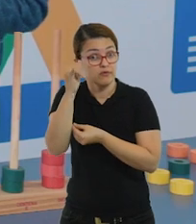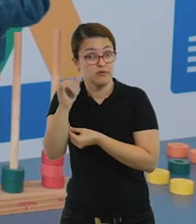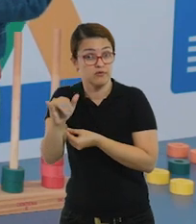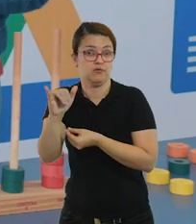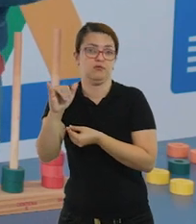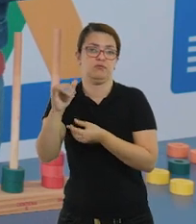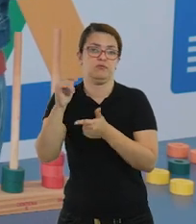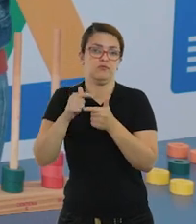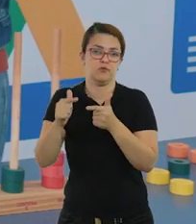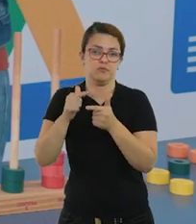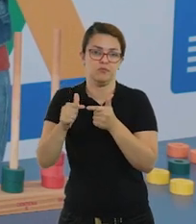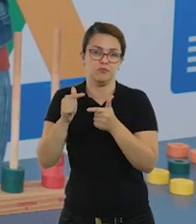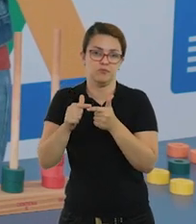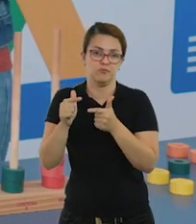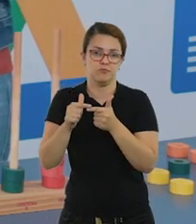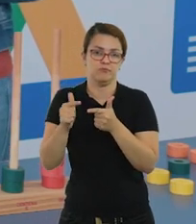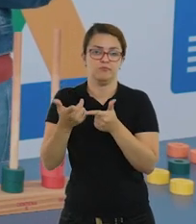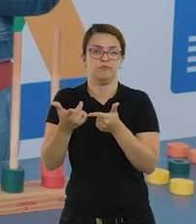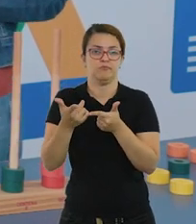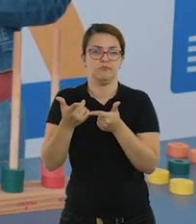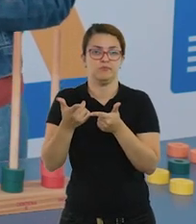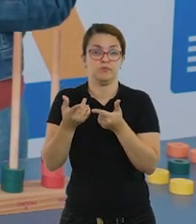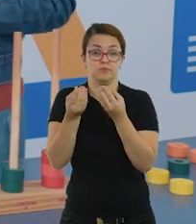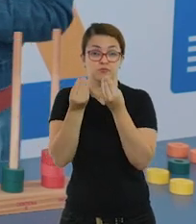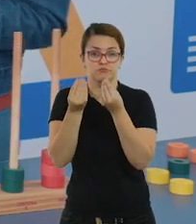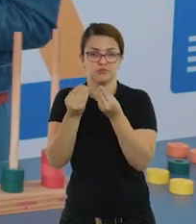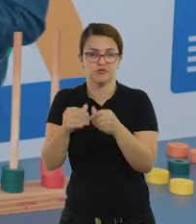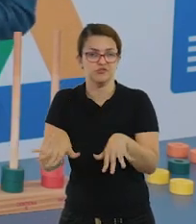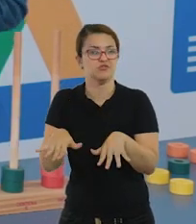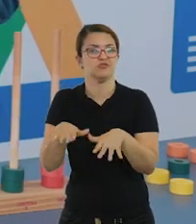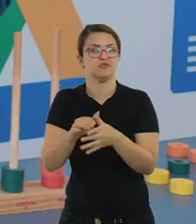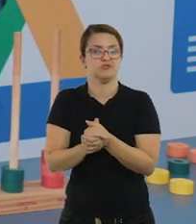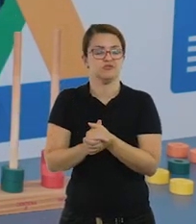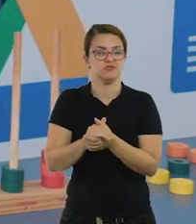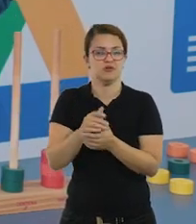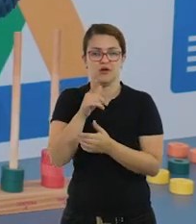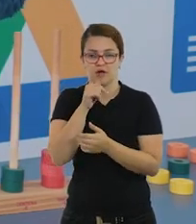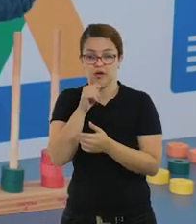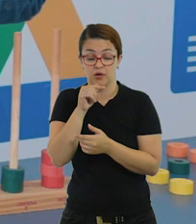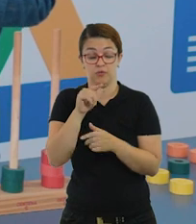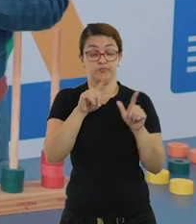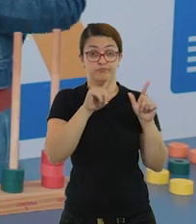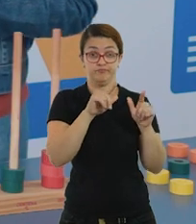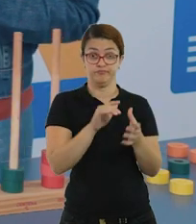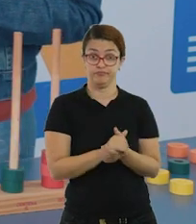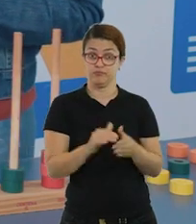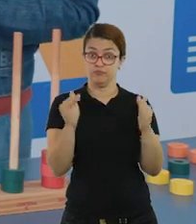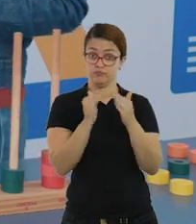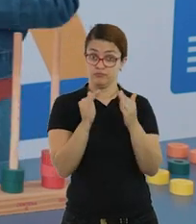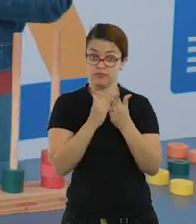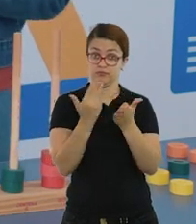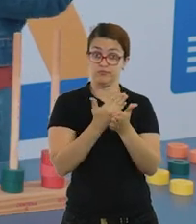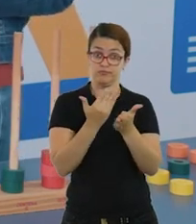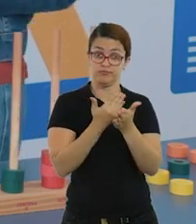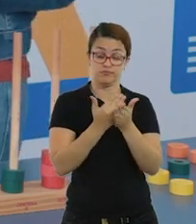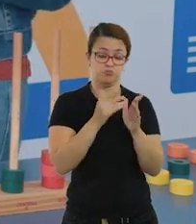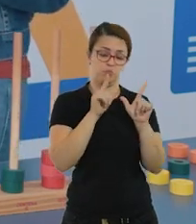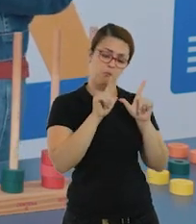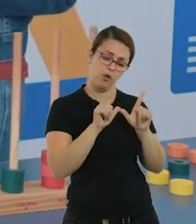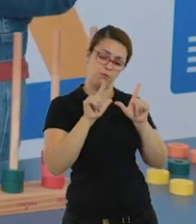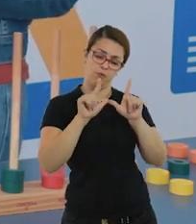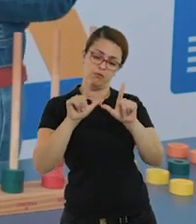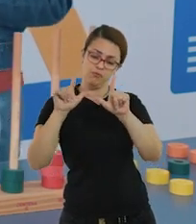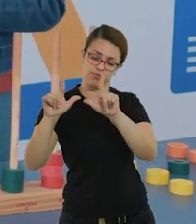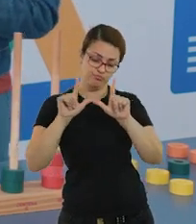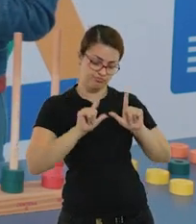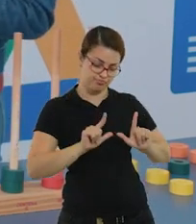ser tomadas para evitar o desperdício? Então, olha só. Faz aí um quadrinho na sua casa,